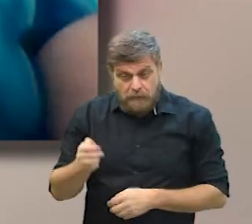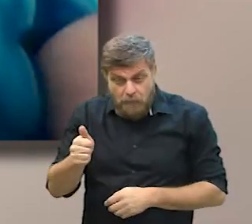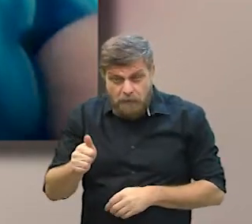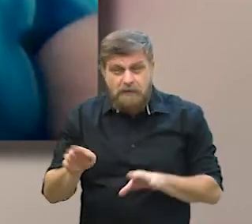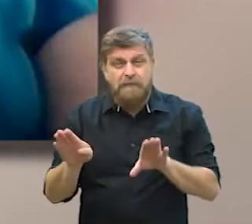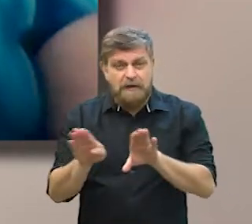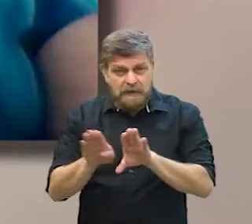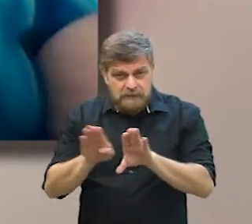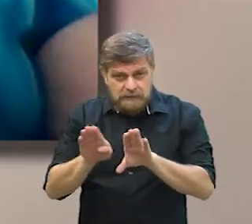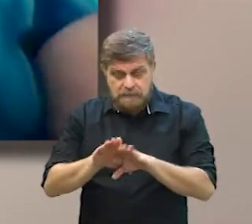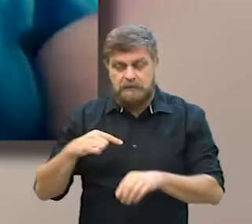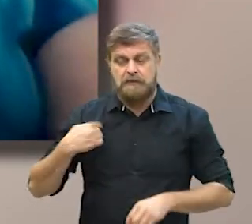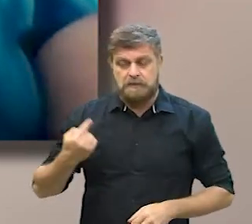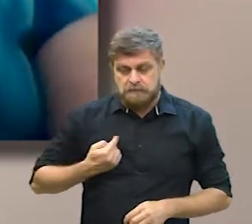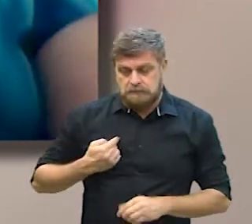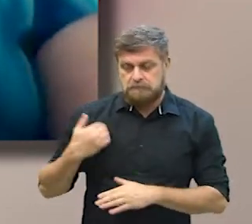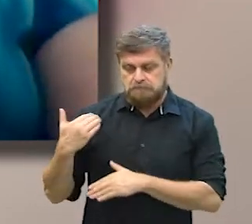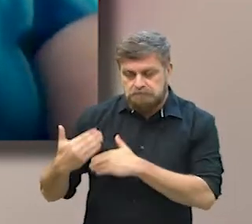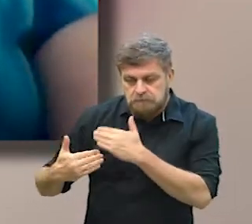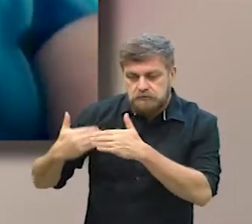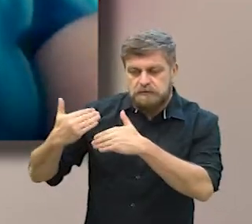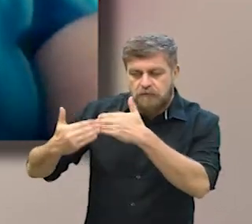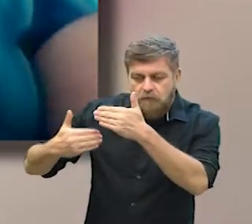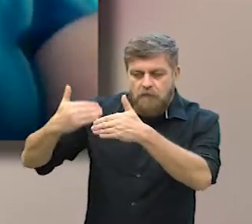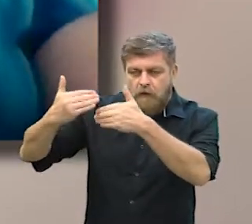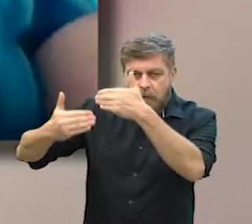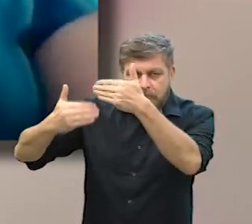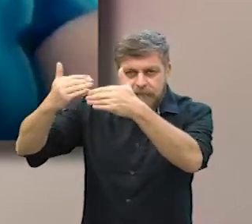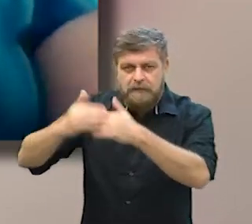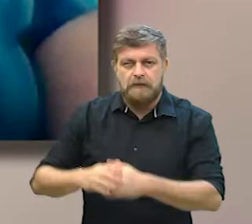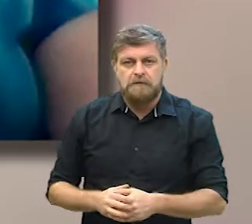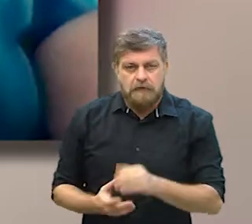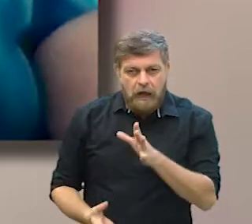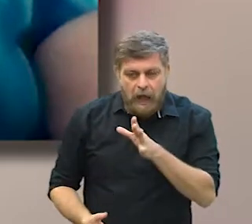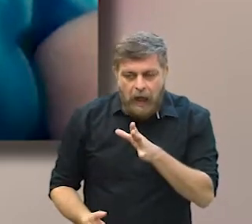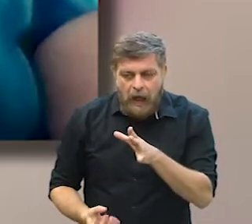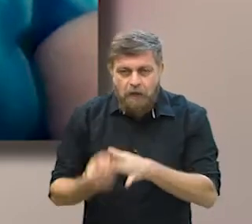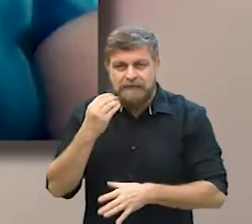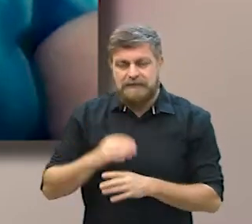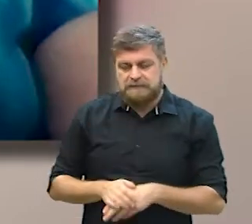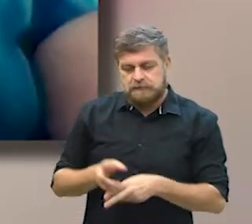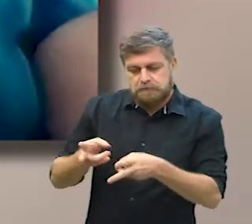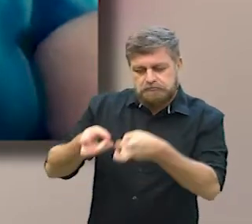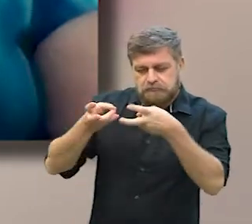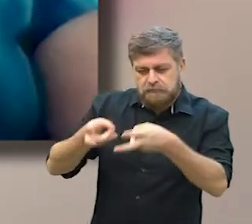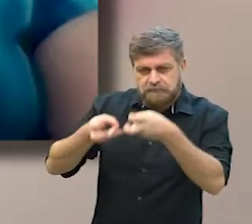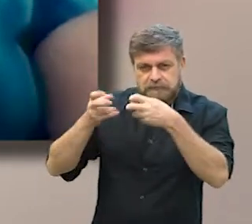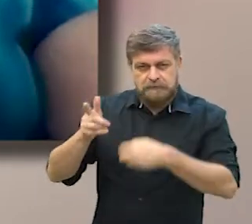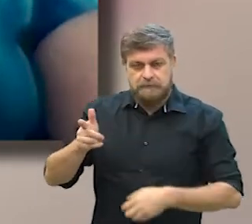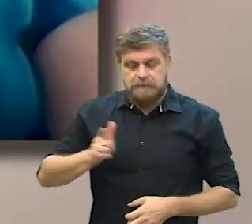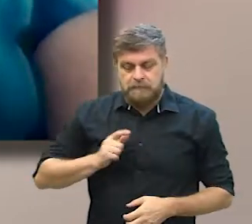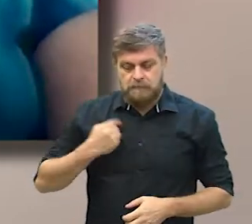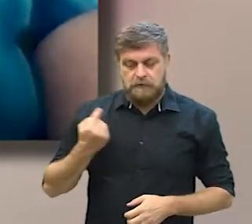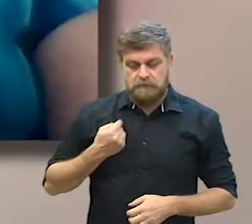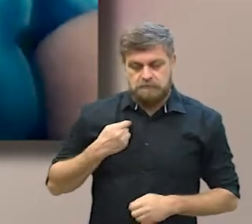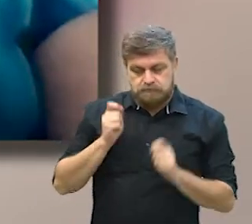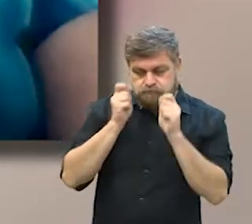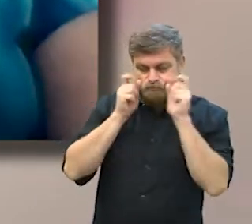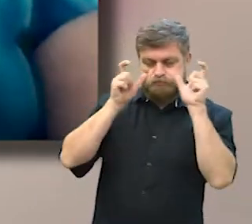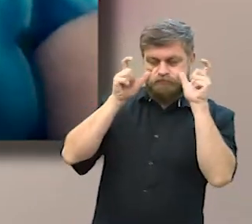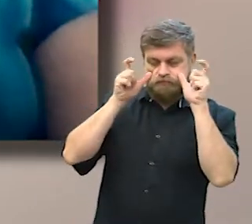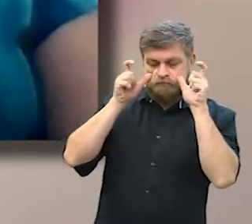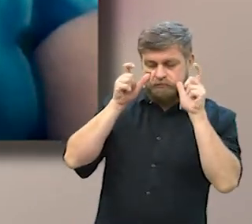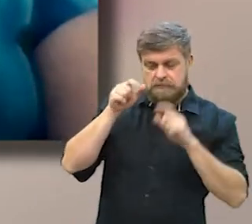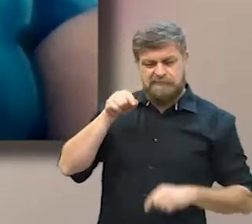menor, mas, assim mesmo, ao longo do desenvolvimento, pode ser que os primeiros sintomas começam a acender a luzinha